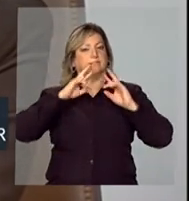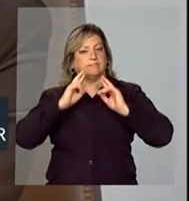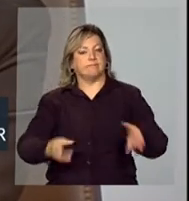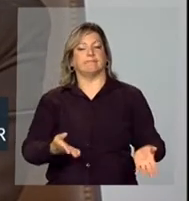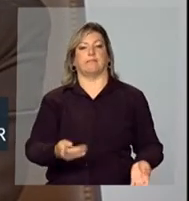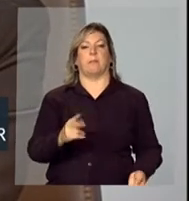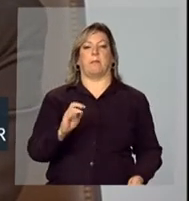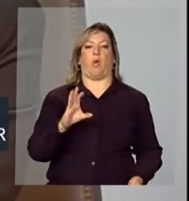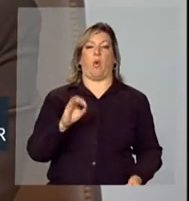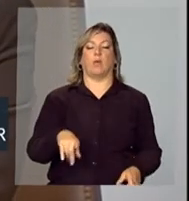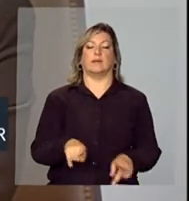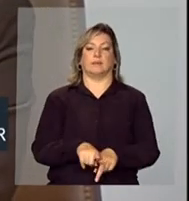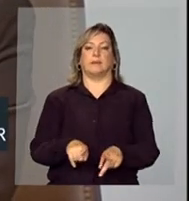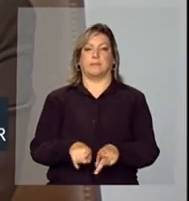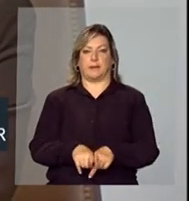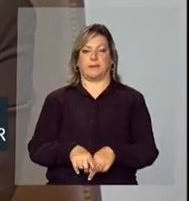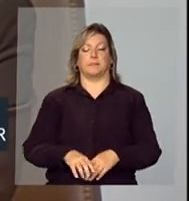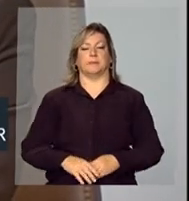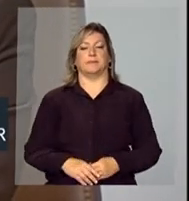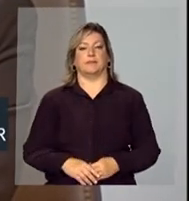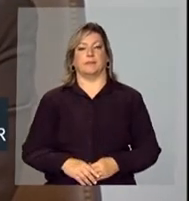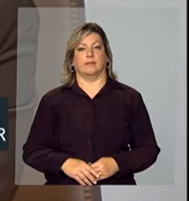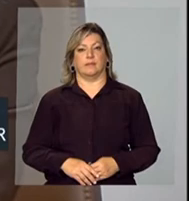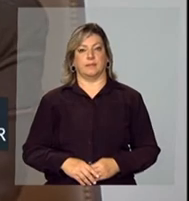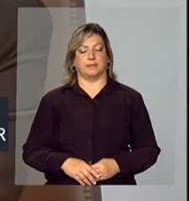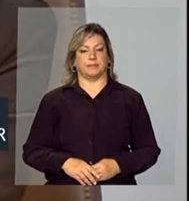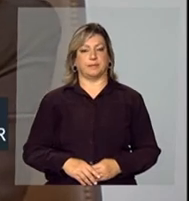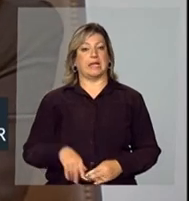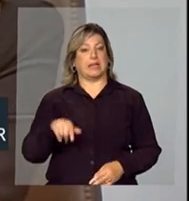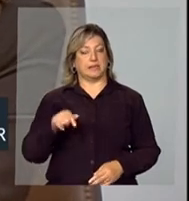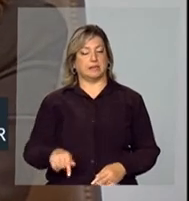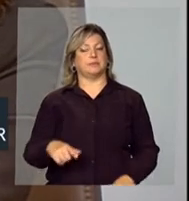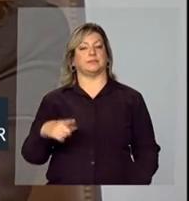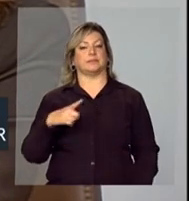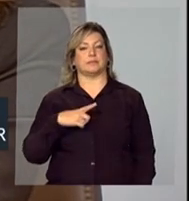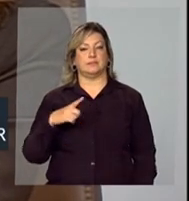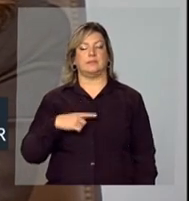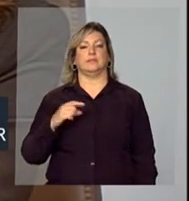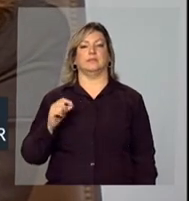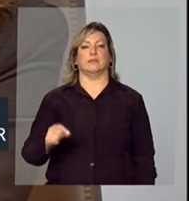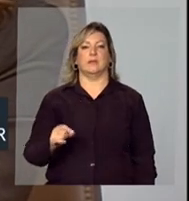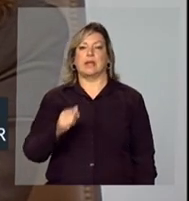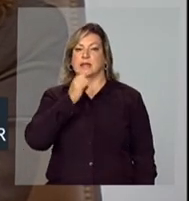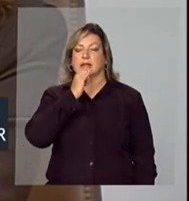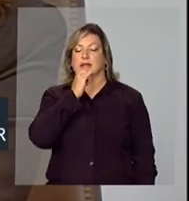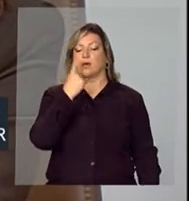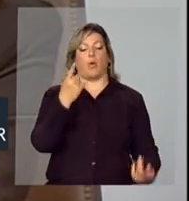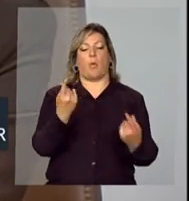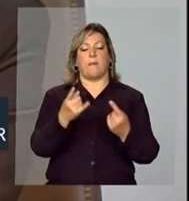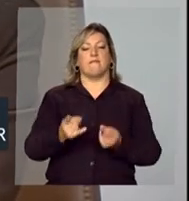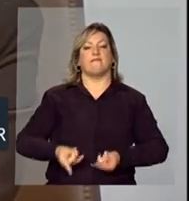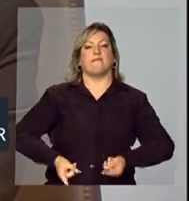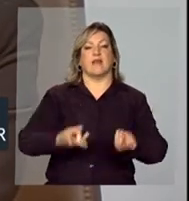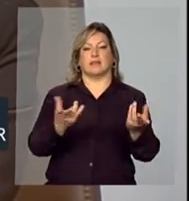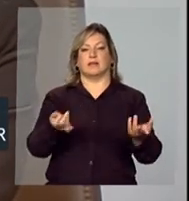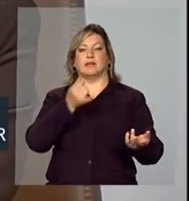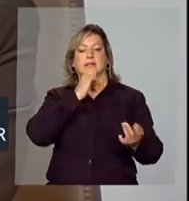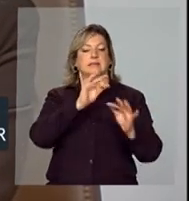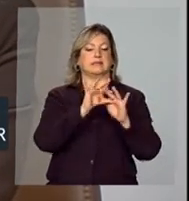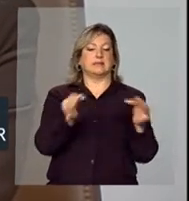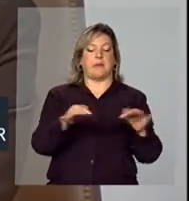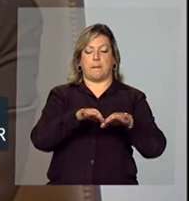aquele clássico combinou e não cumpriu aquilo que foi combinado isso vale desde um de uma à venda no balcão de loja